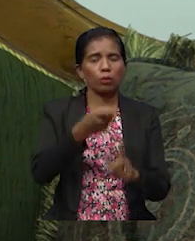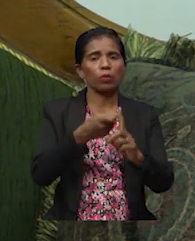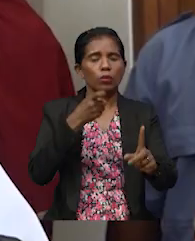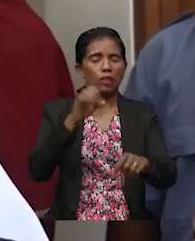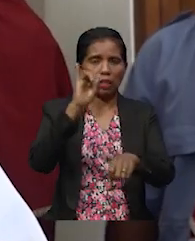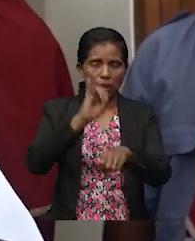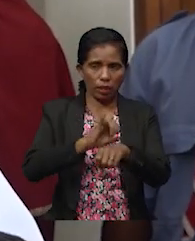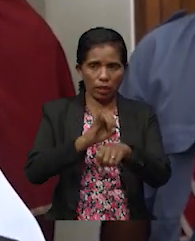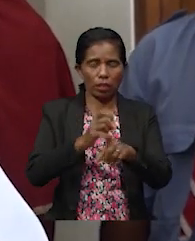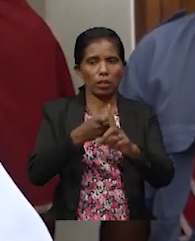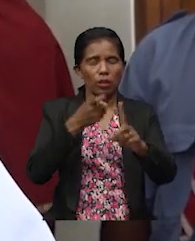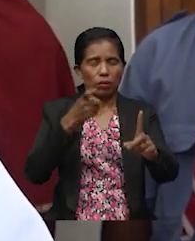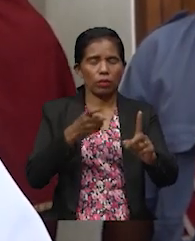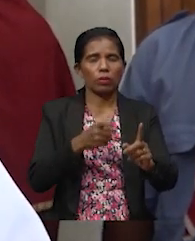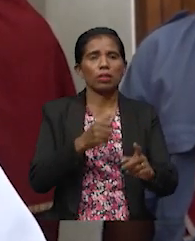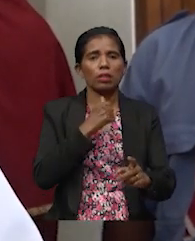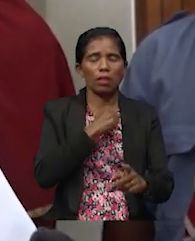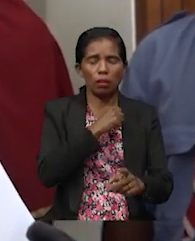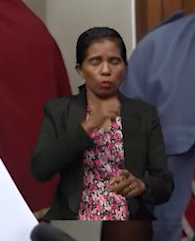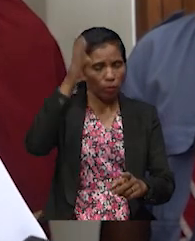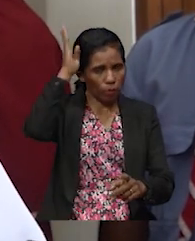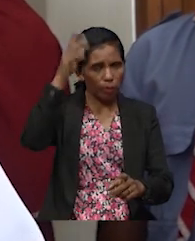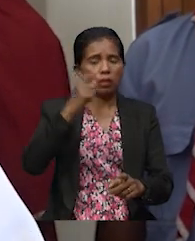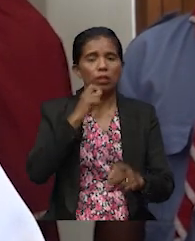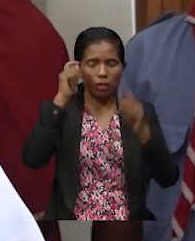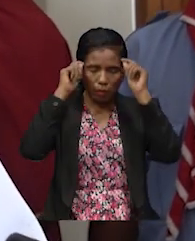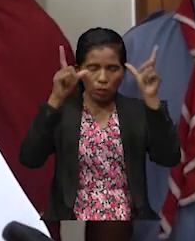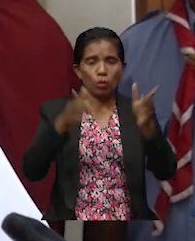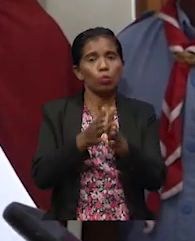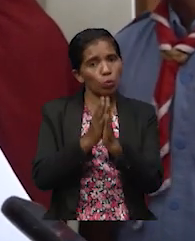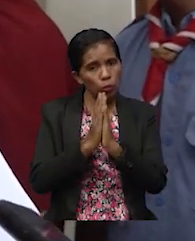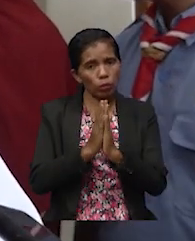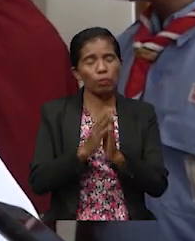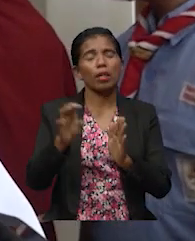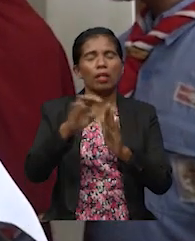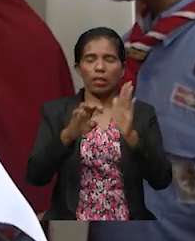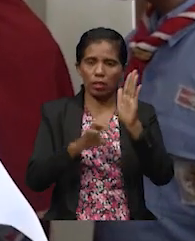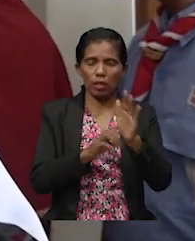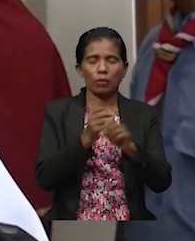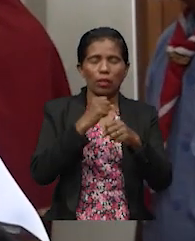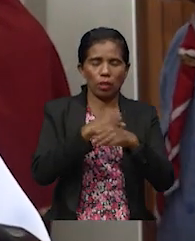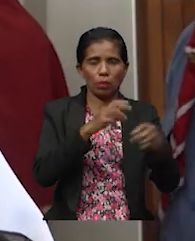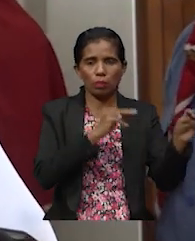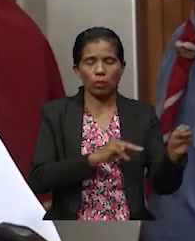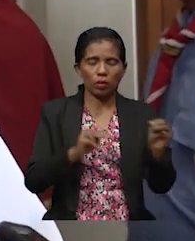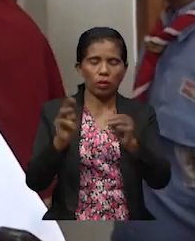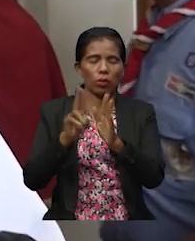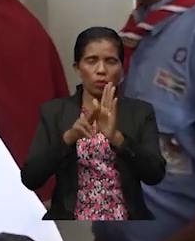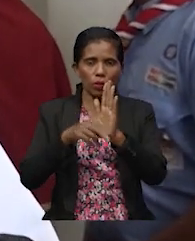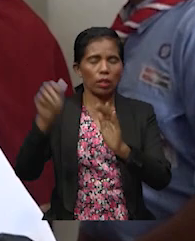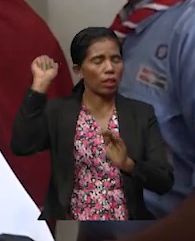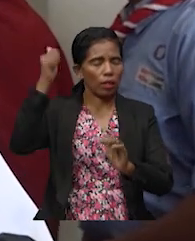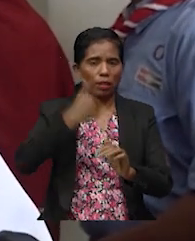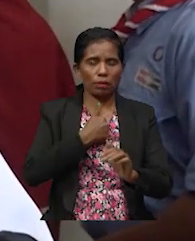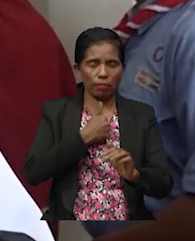a russa conferência episcopal Timor-Leste, e o russo do Estado, atuar a mudança do horário campanha eleitoral